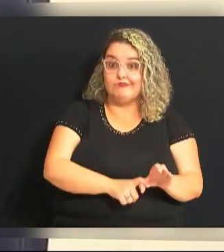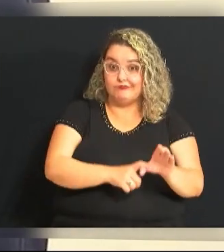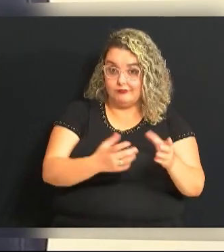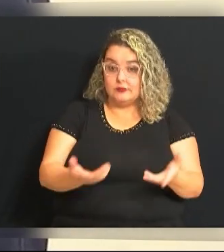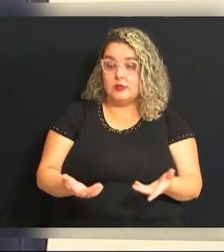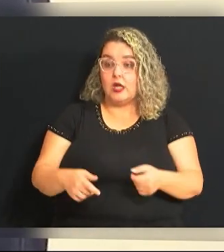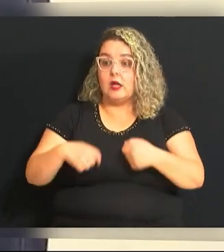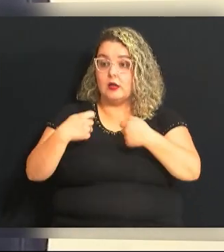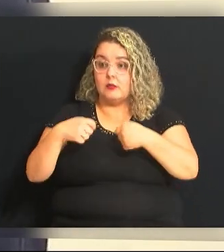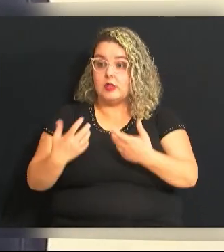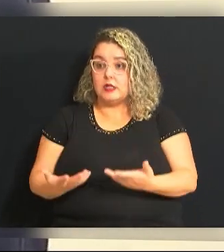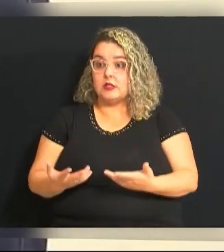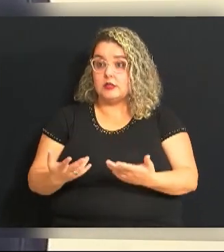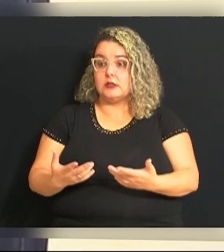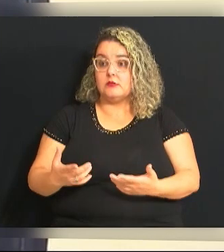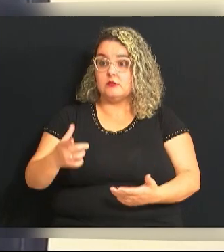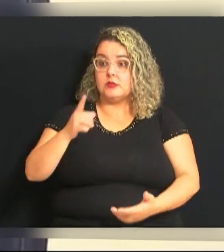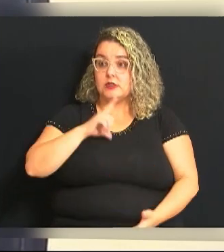possamos dar